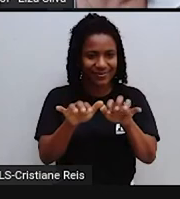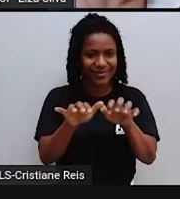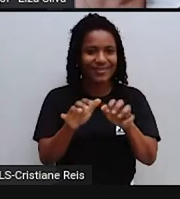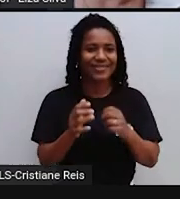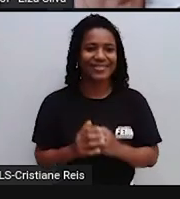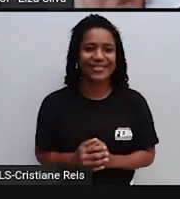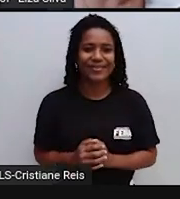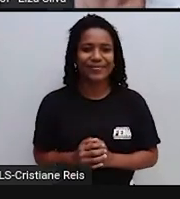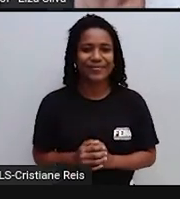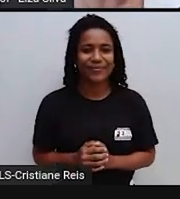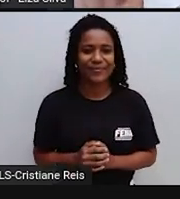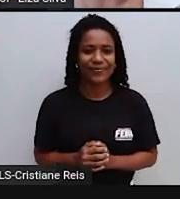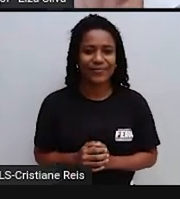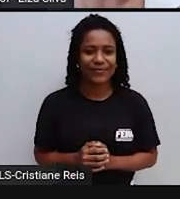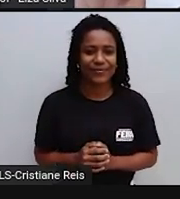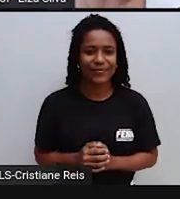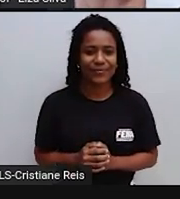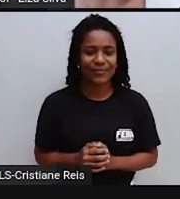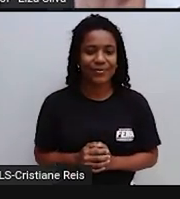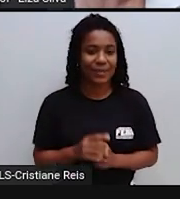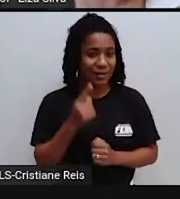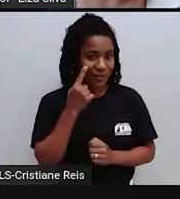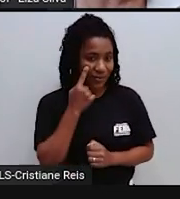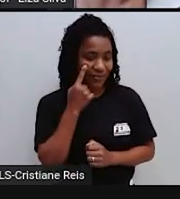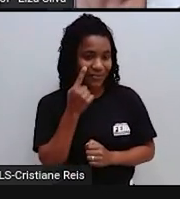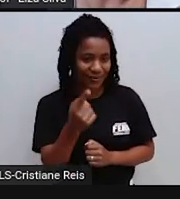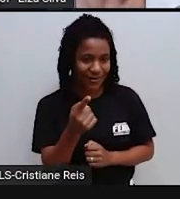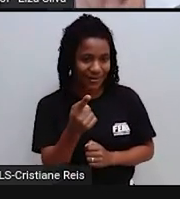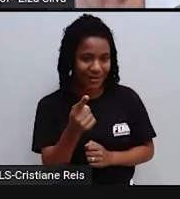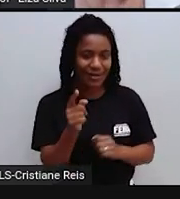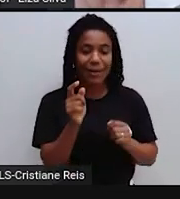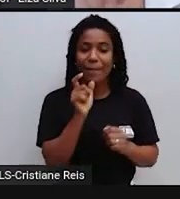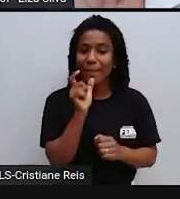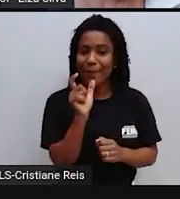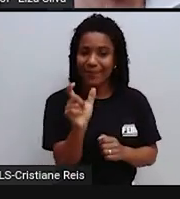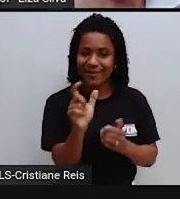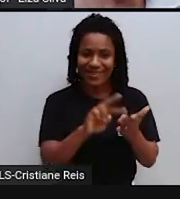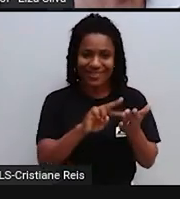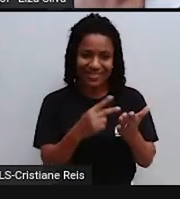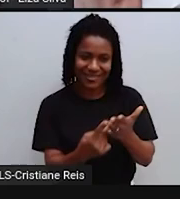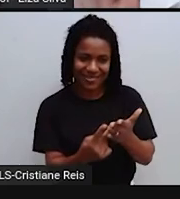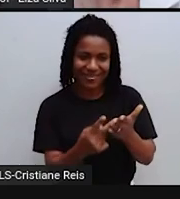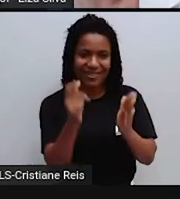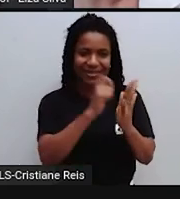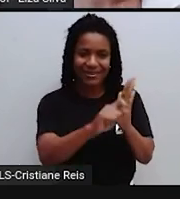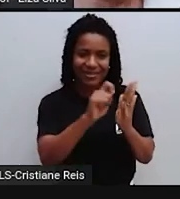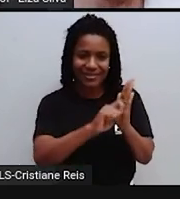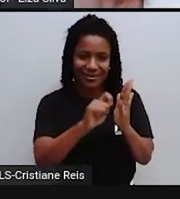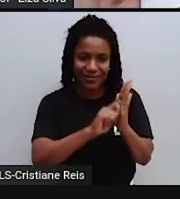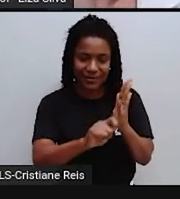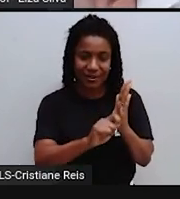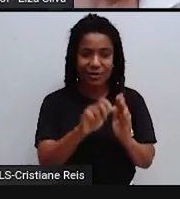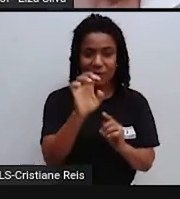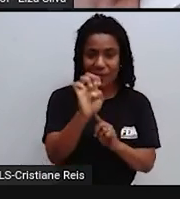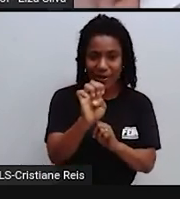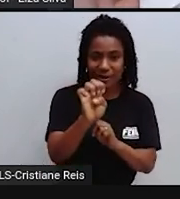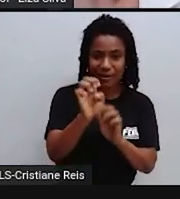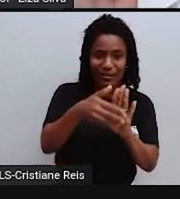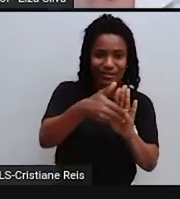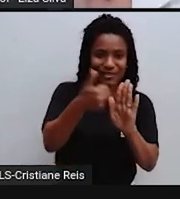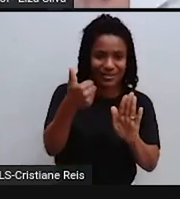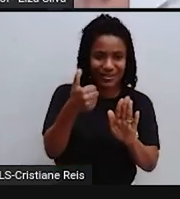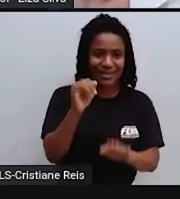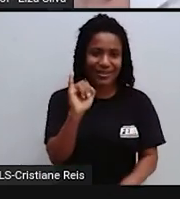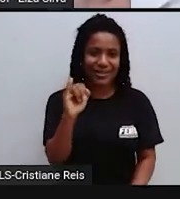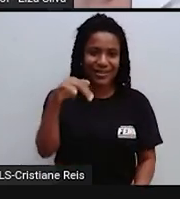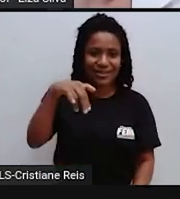is, olha, escrever, né? Termina em E, então tiramos o E e colocamos em NG. She is